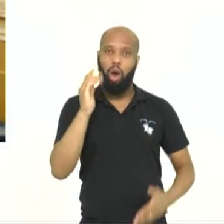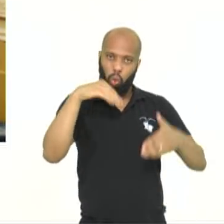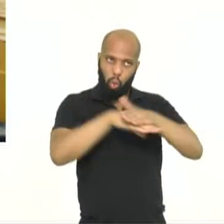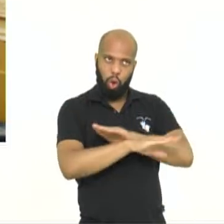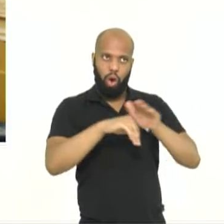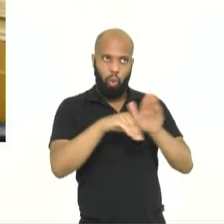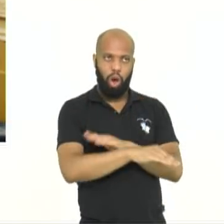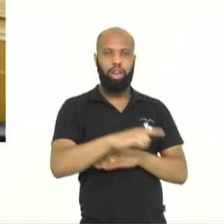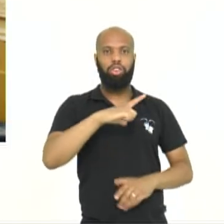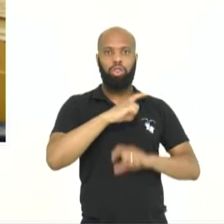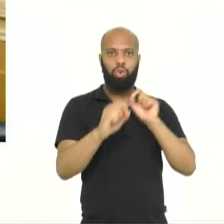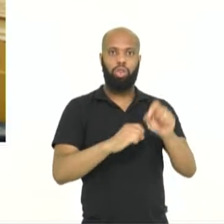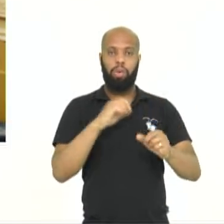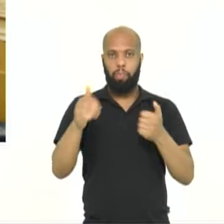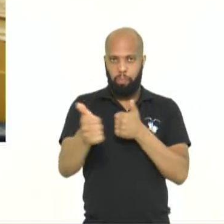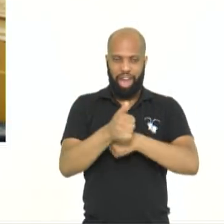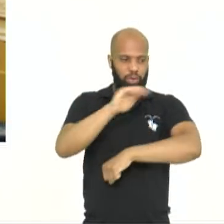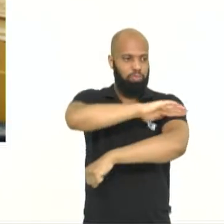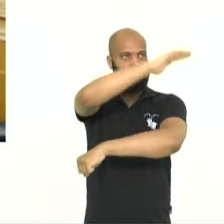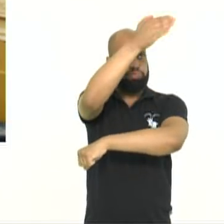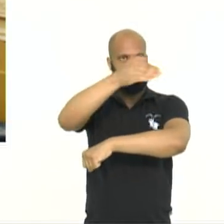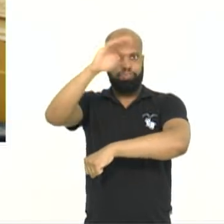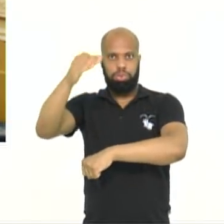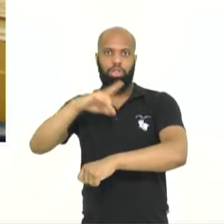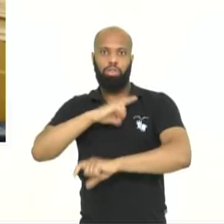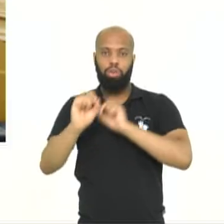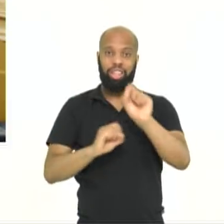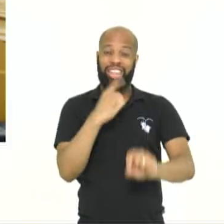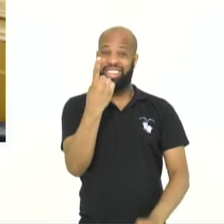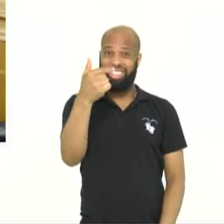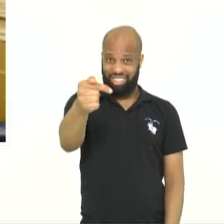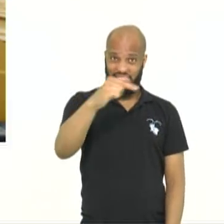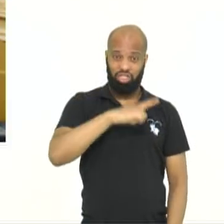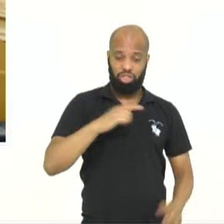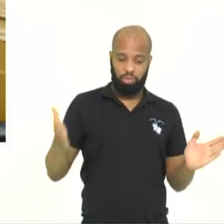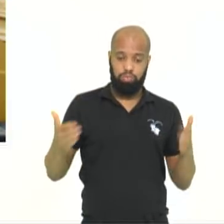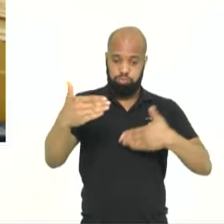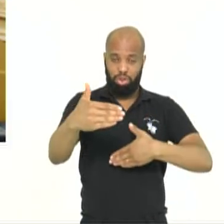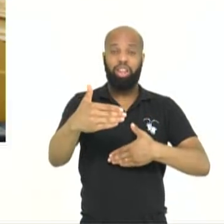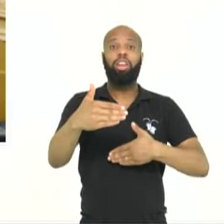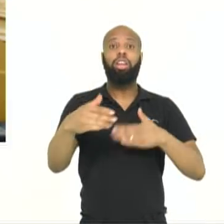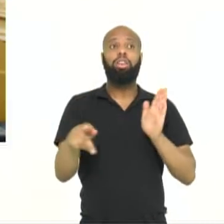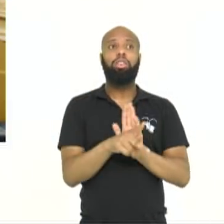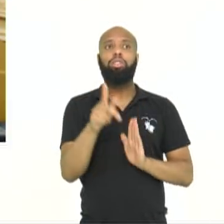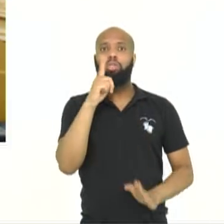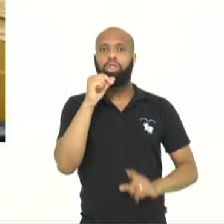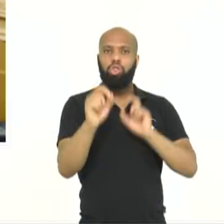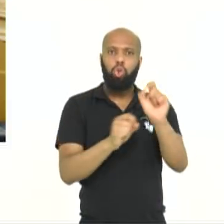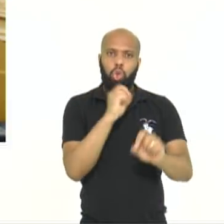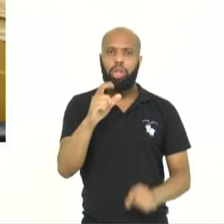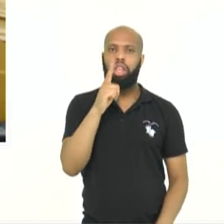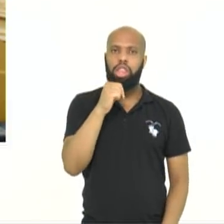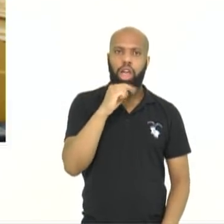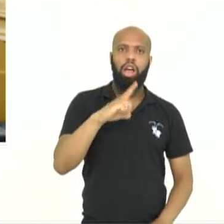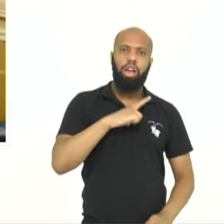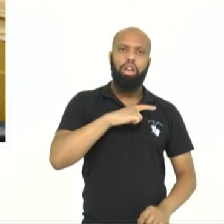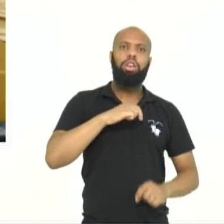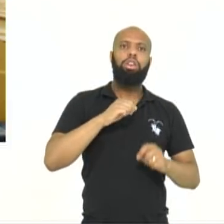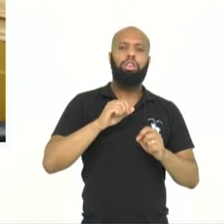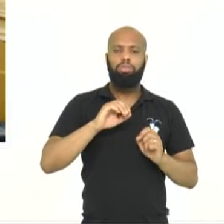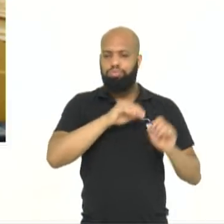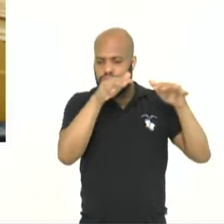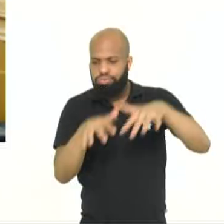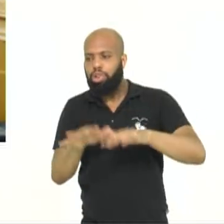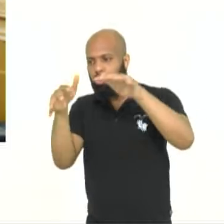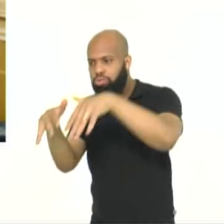topo deste morro. Então essas 17 caixas d'água iam vertendo a água, uma passava para a outra, até chegar